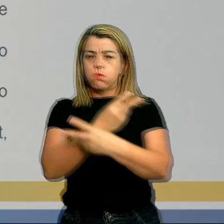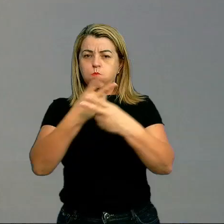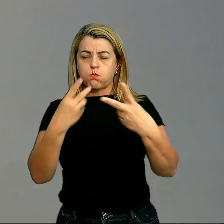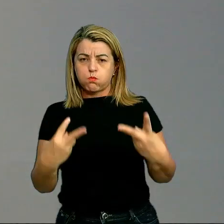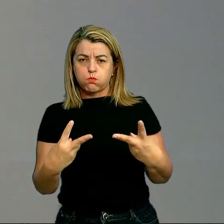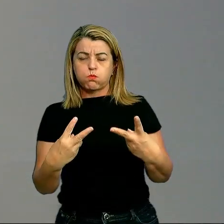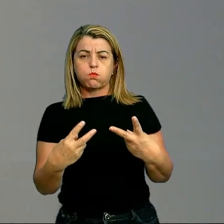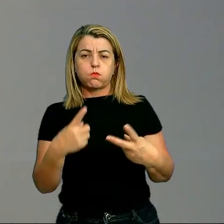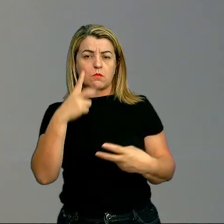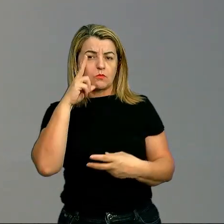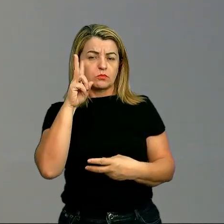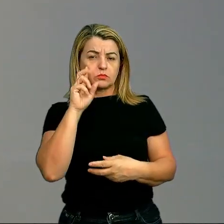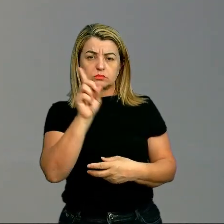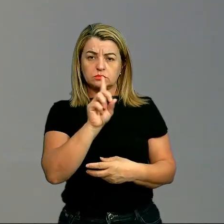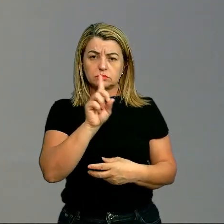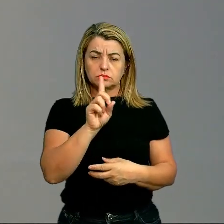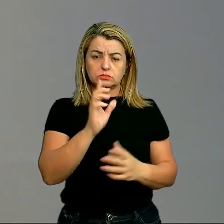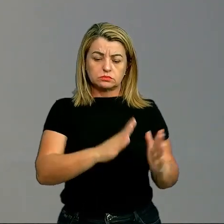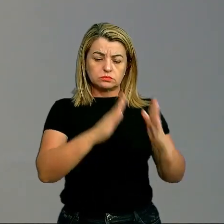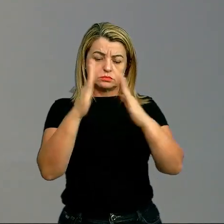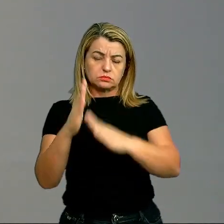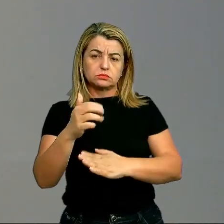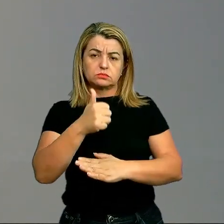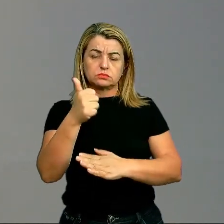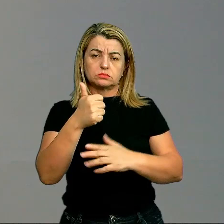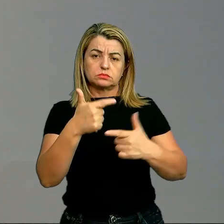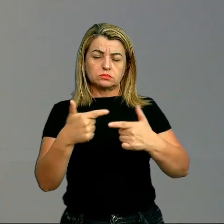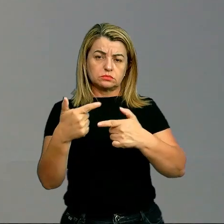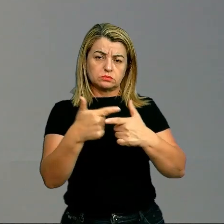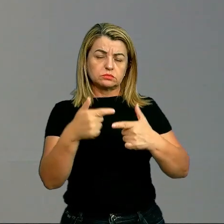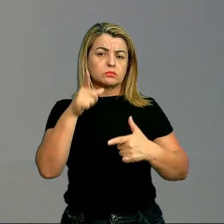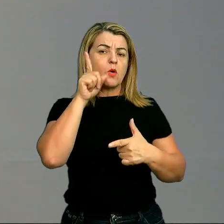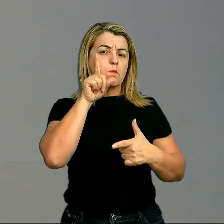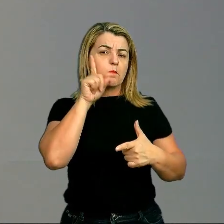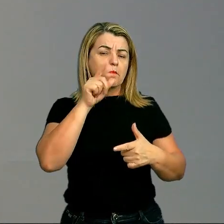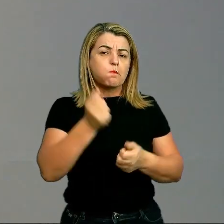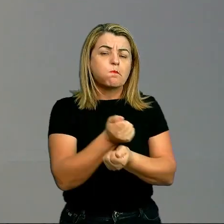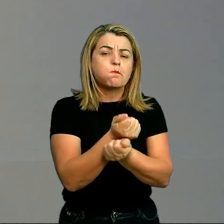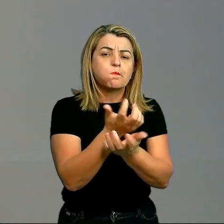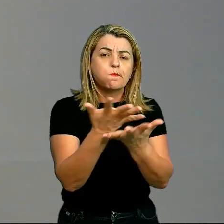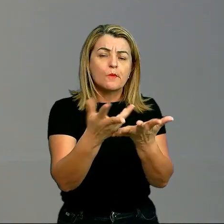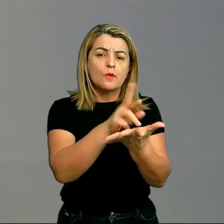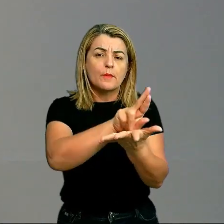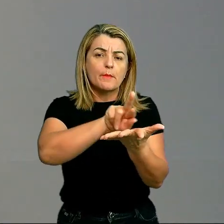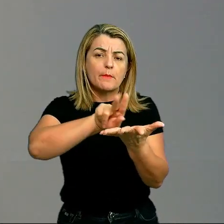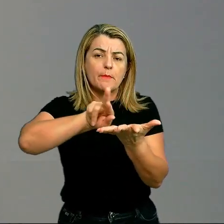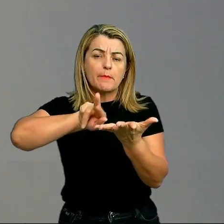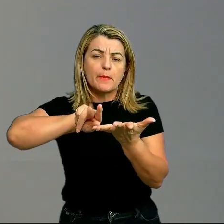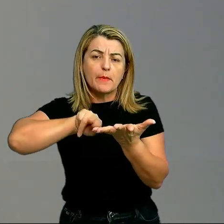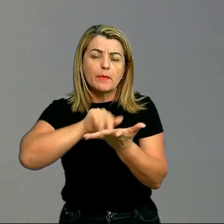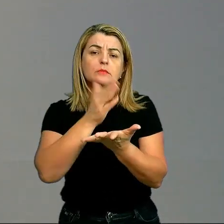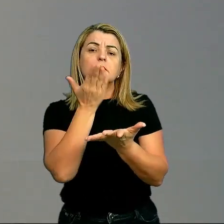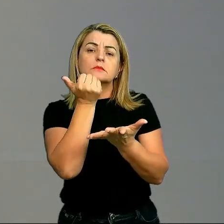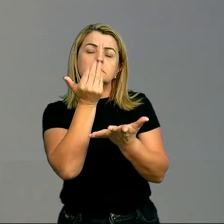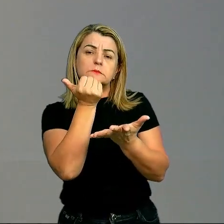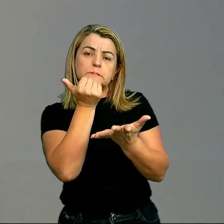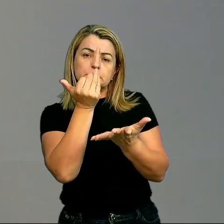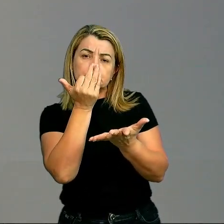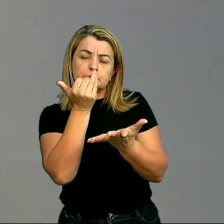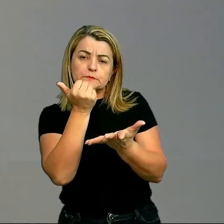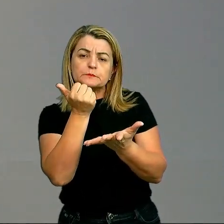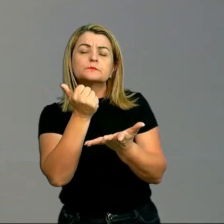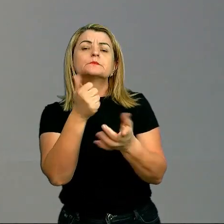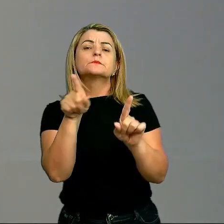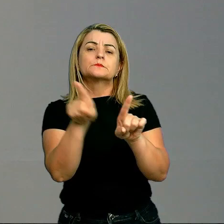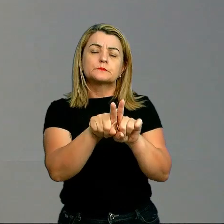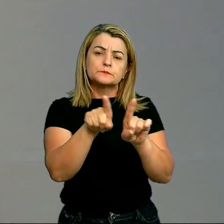né? Se você não lembra, durante a Primeira Guerra Mundial, os Estados Unidos forneceram inúmeros gêneros alimentícios, inclusive para